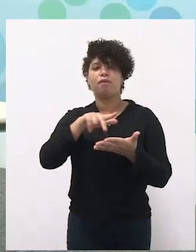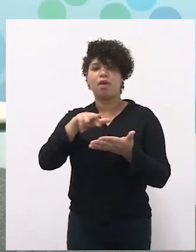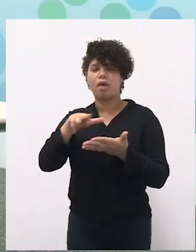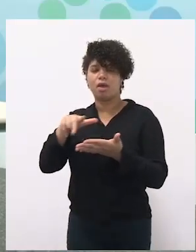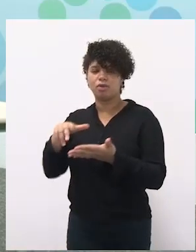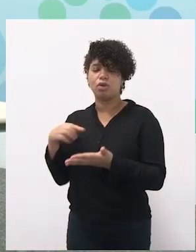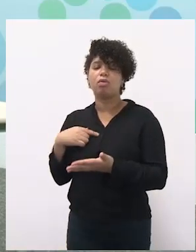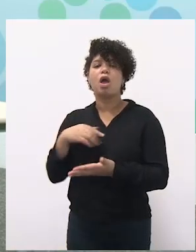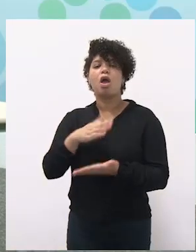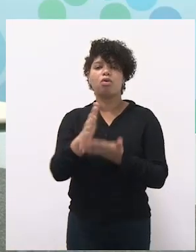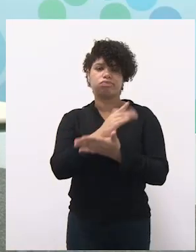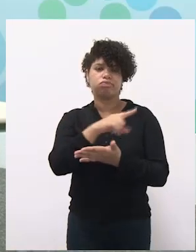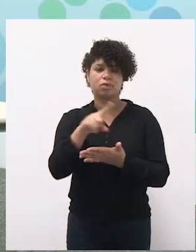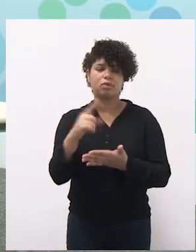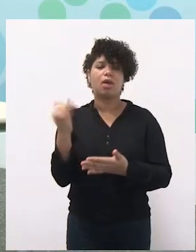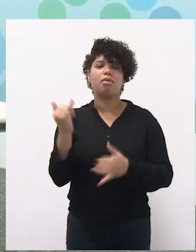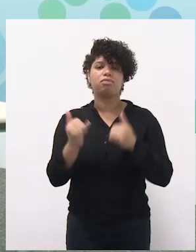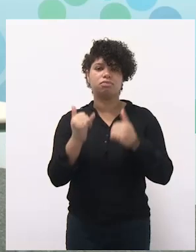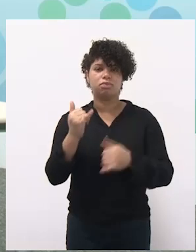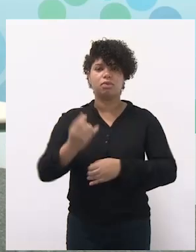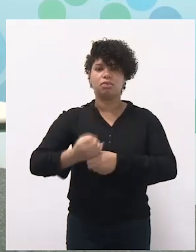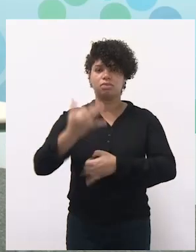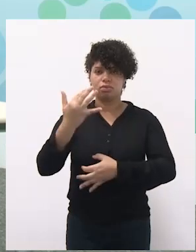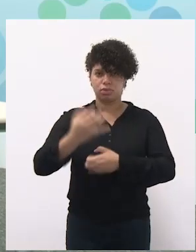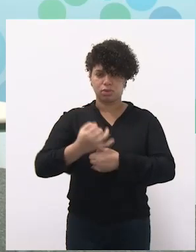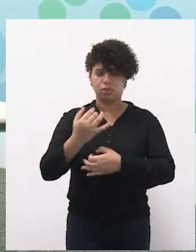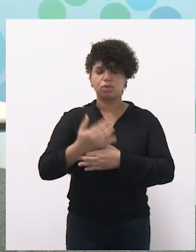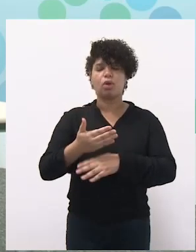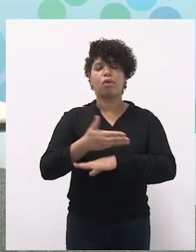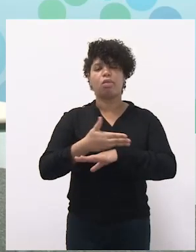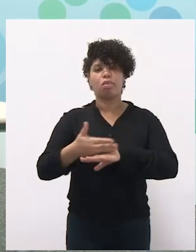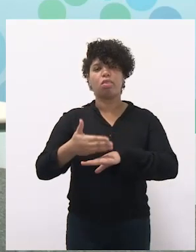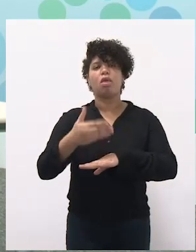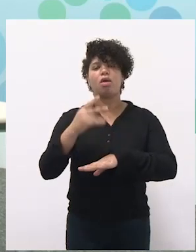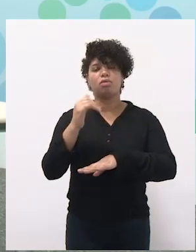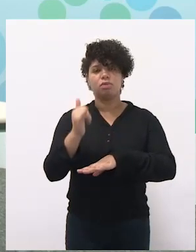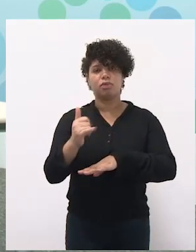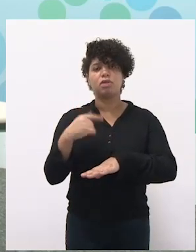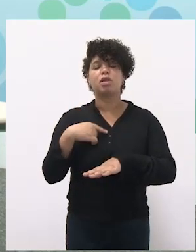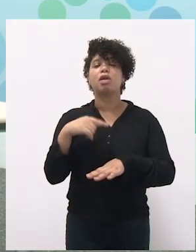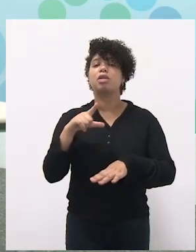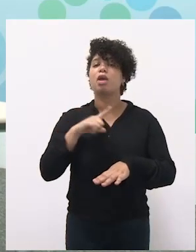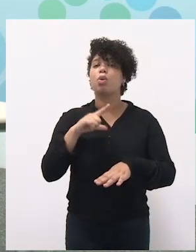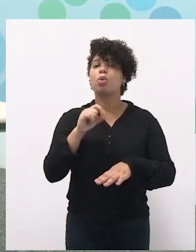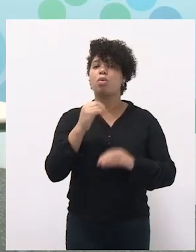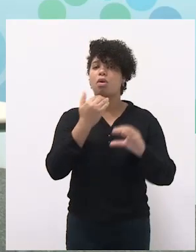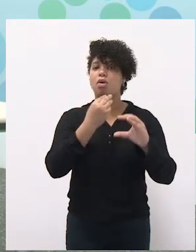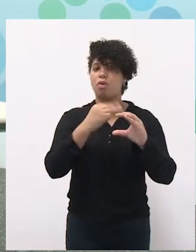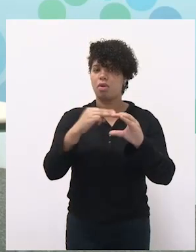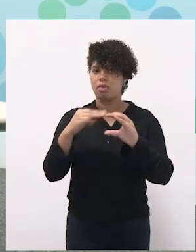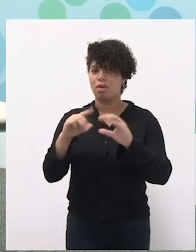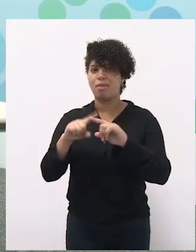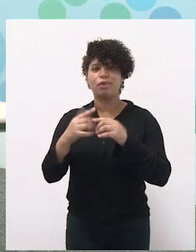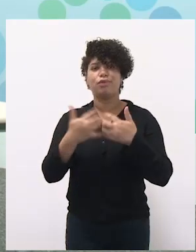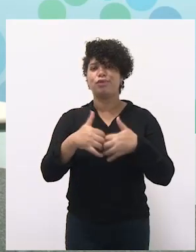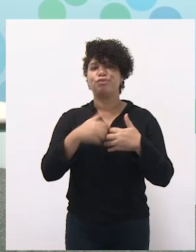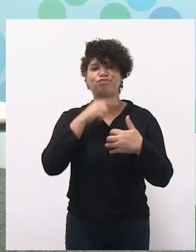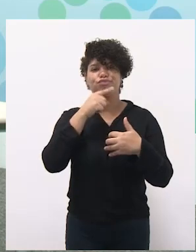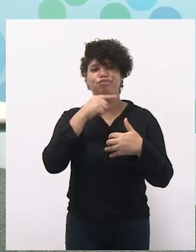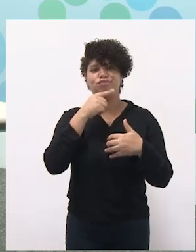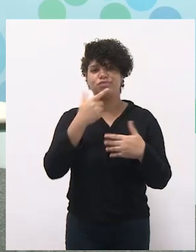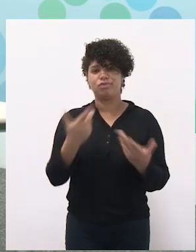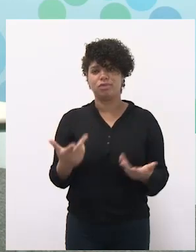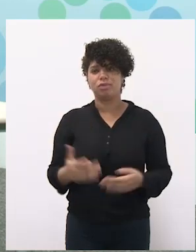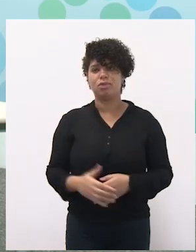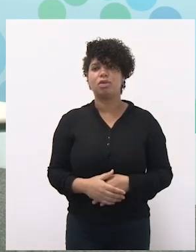que alguns de vocês relataram aqui no chat e relatam que vocês colocam o e-mail e não funciona. Então, ele colocou